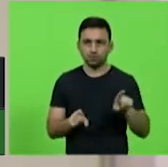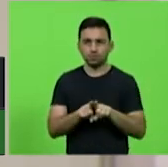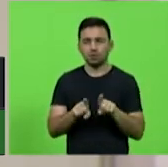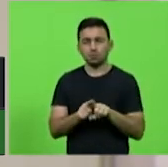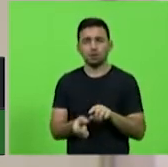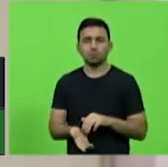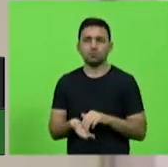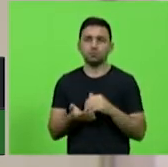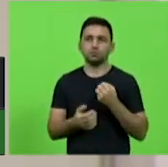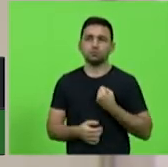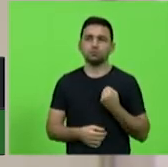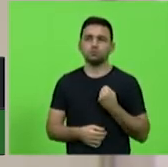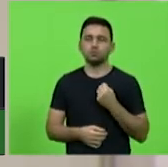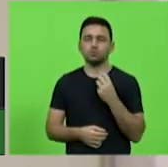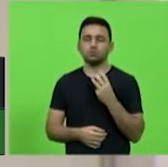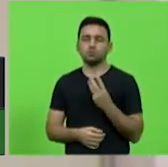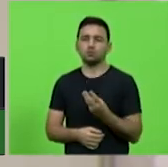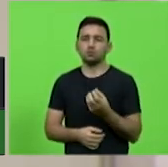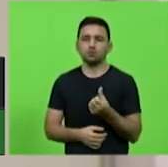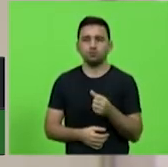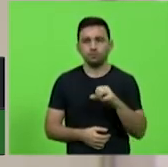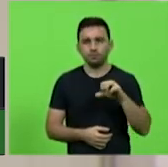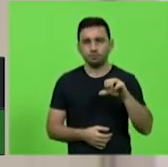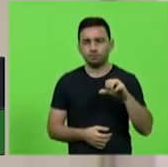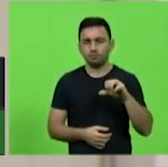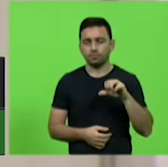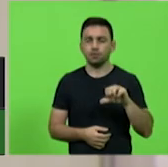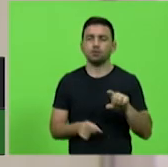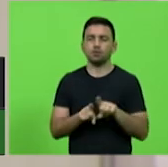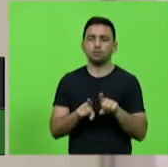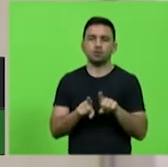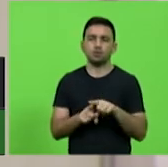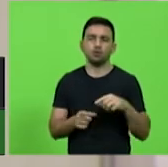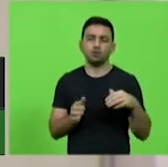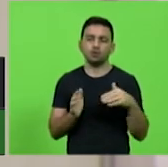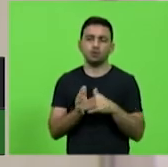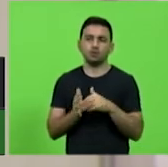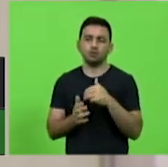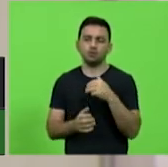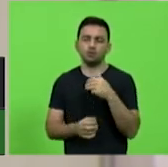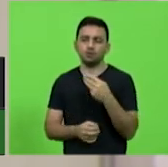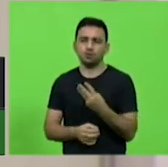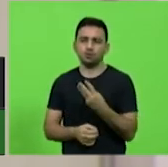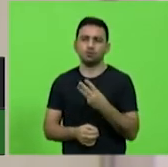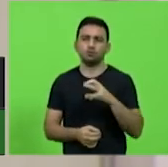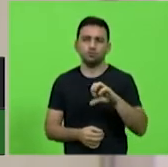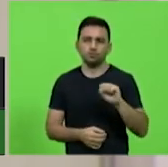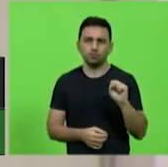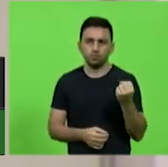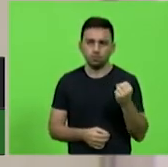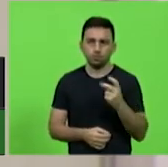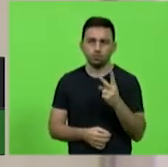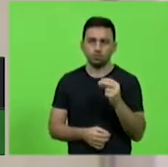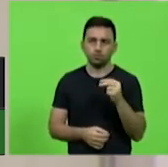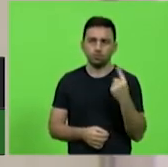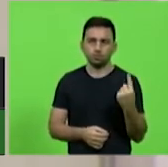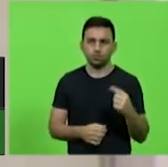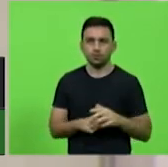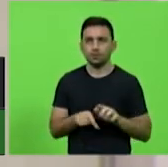moções números 396 a 398/2021 e os requerimentos